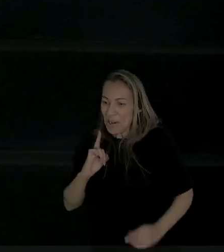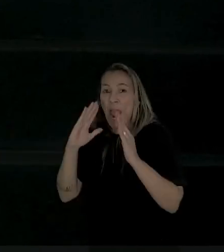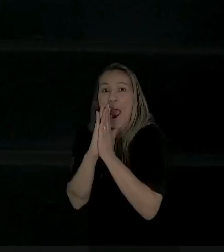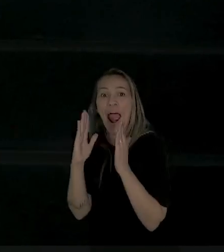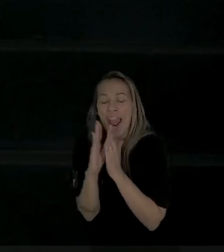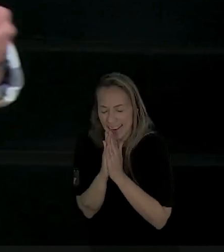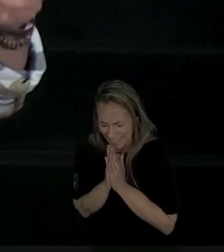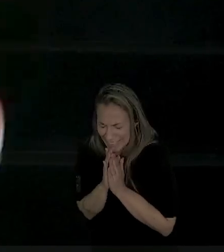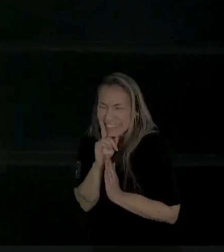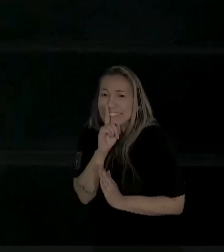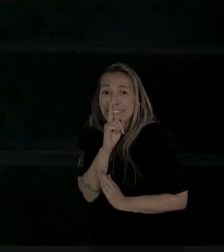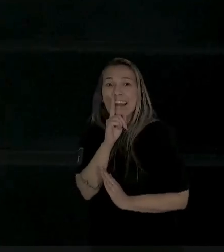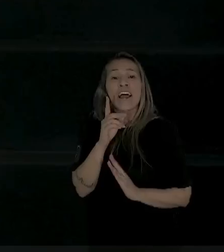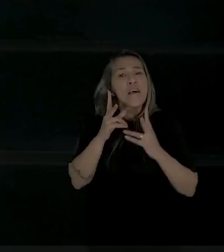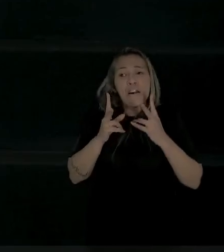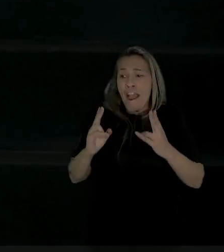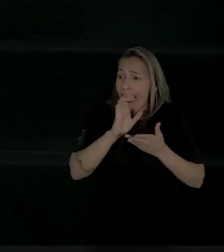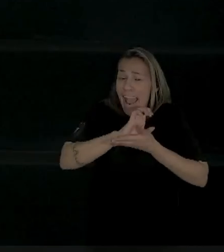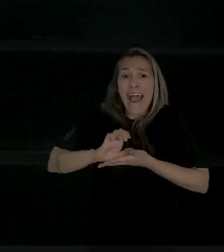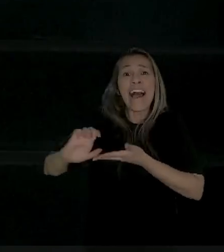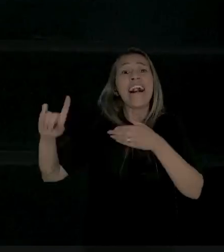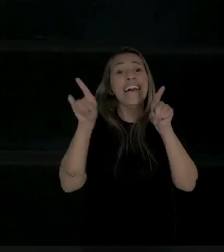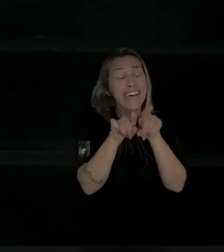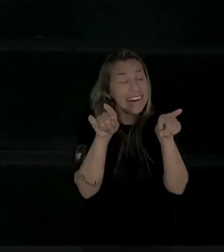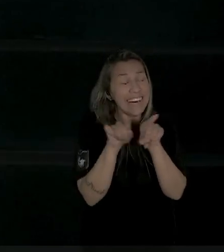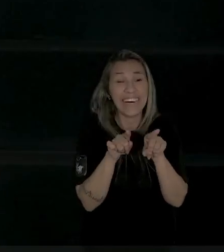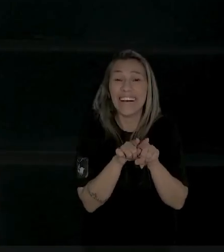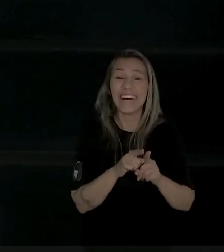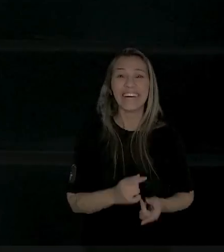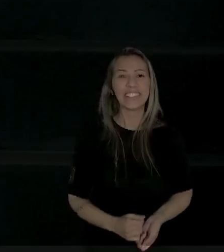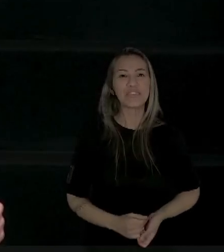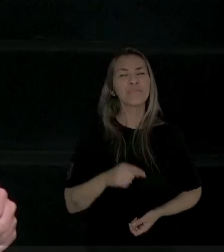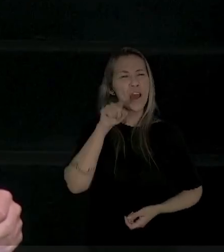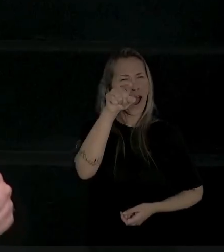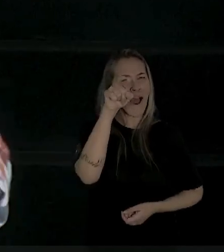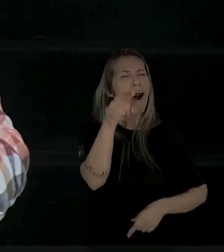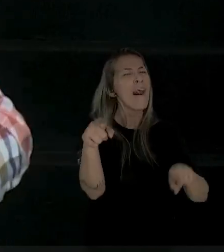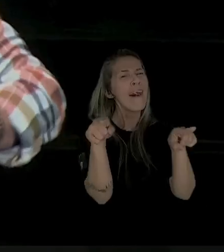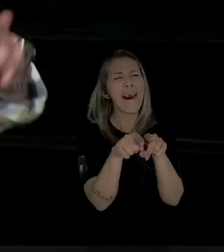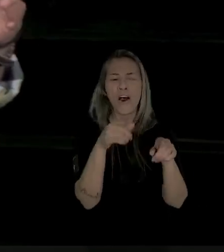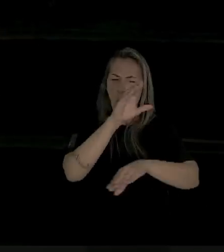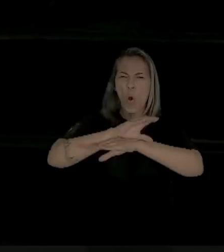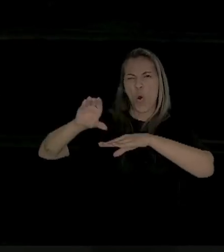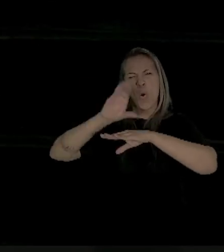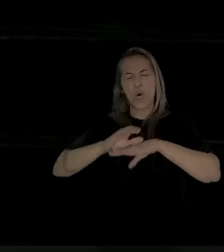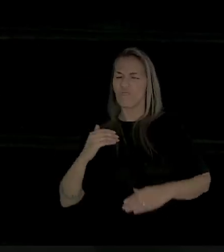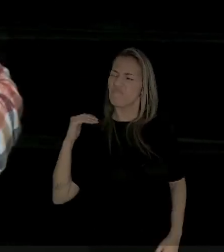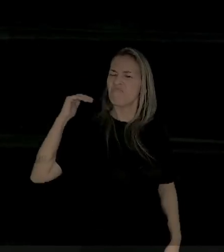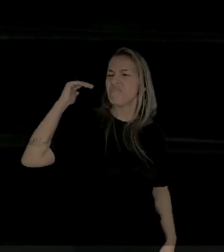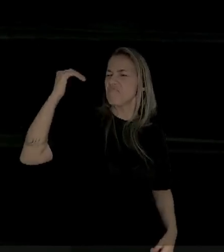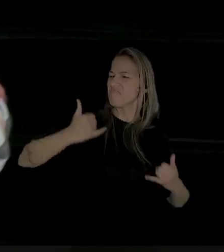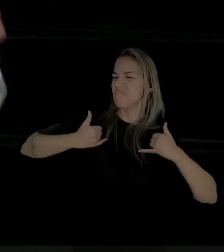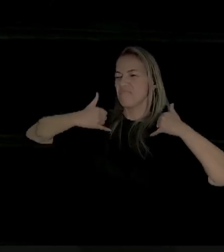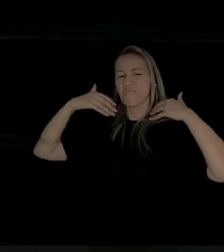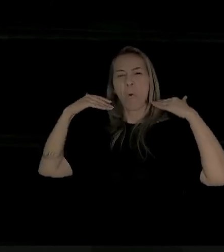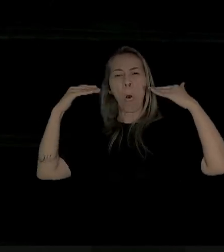Elias teve medo, Elias teve fuga. Ah, você pode ser muito bom, viu? Você pode ter feito muitos cursos, você pode ter uma eloquência